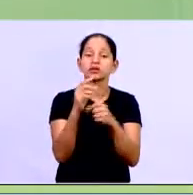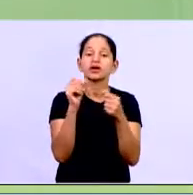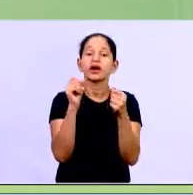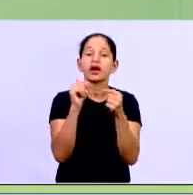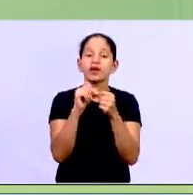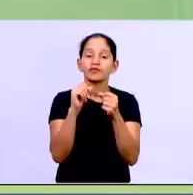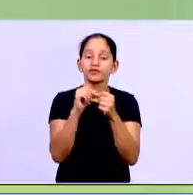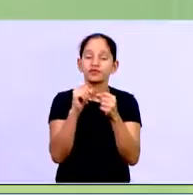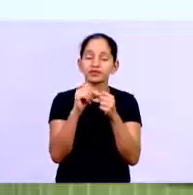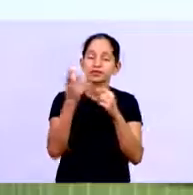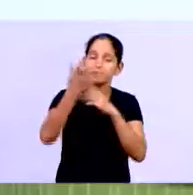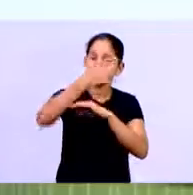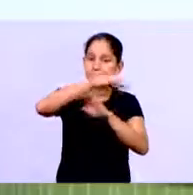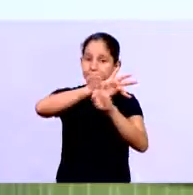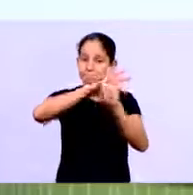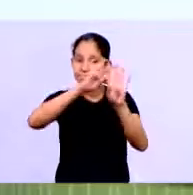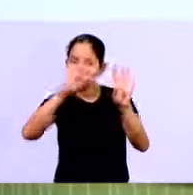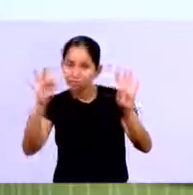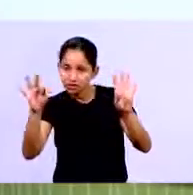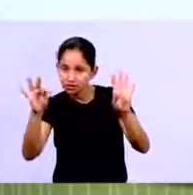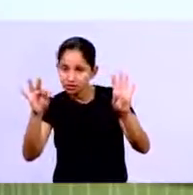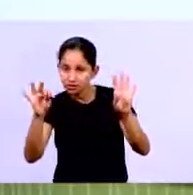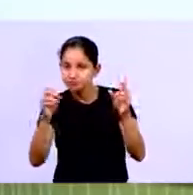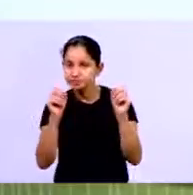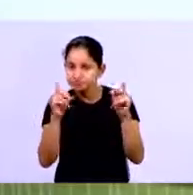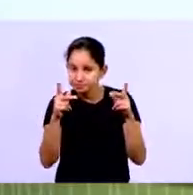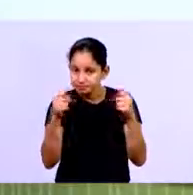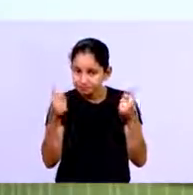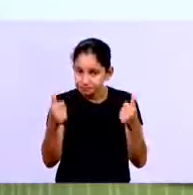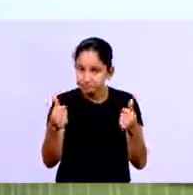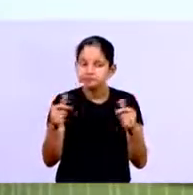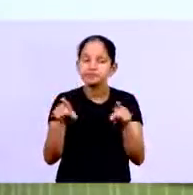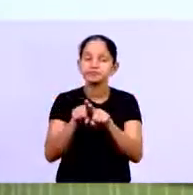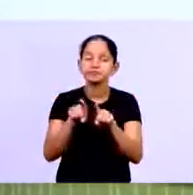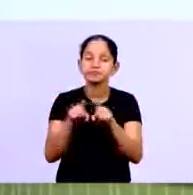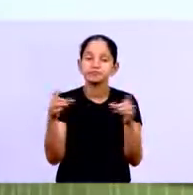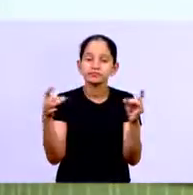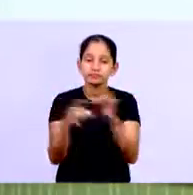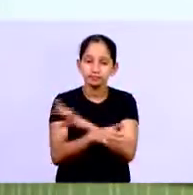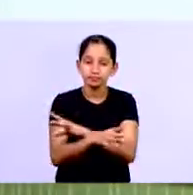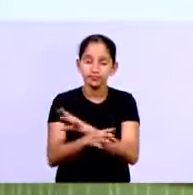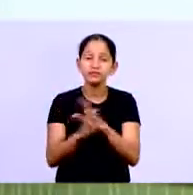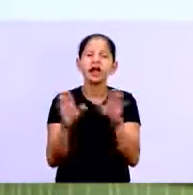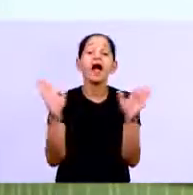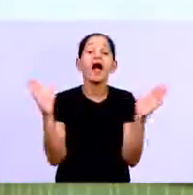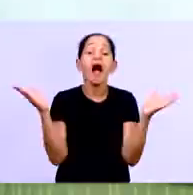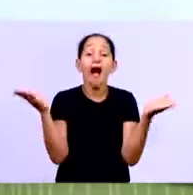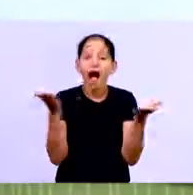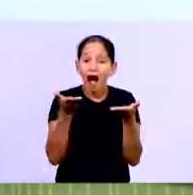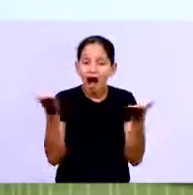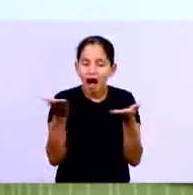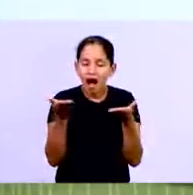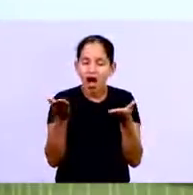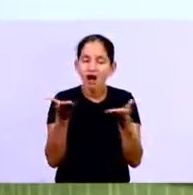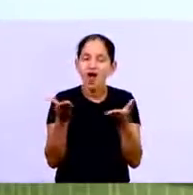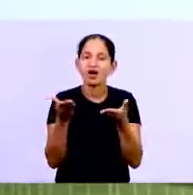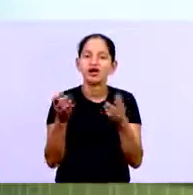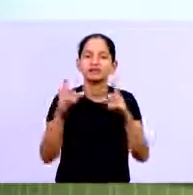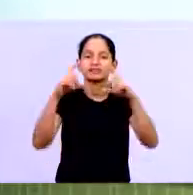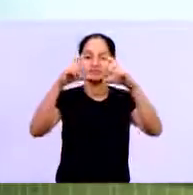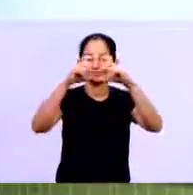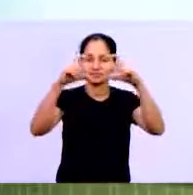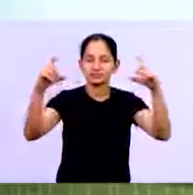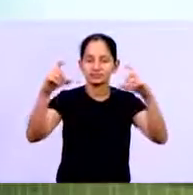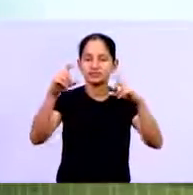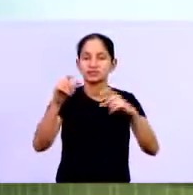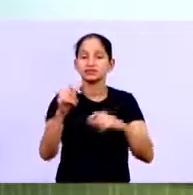planilha de amortização, ok? Vou construir a minha planilha de amortização. Só que aqui, no sistema SAC,